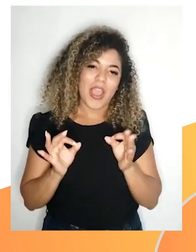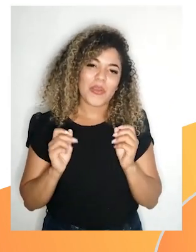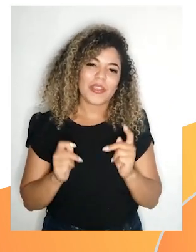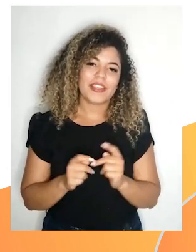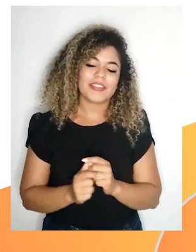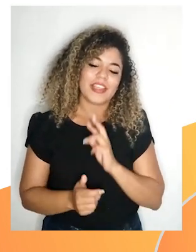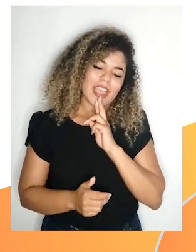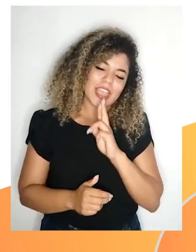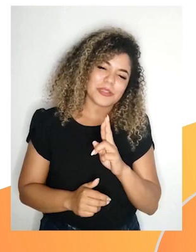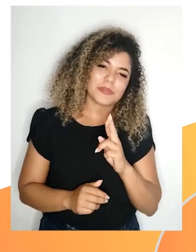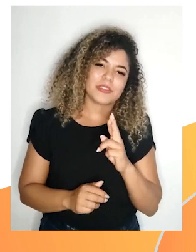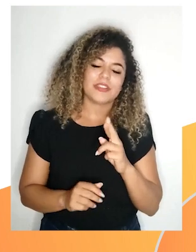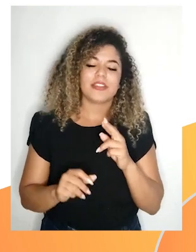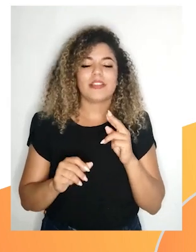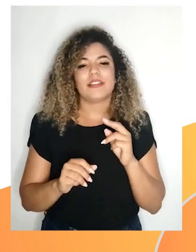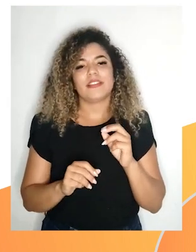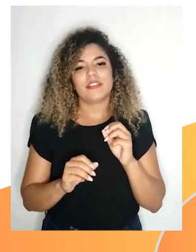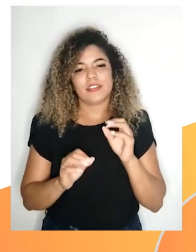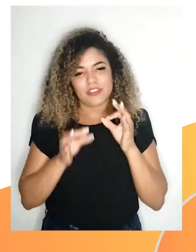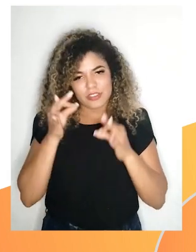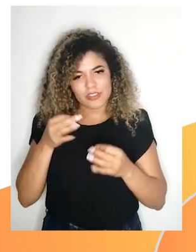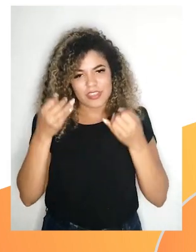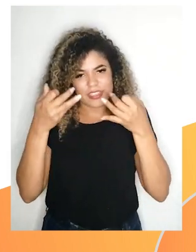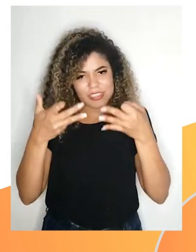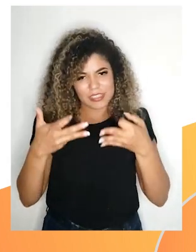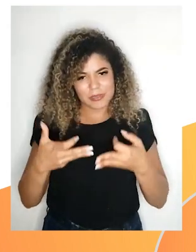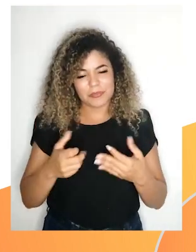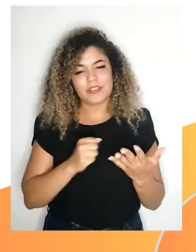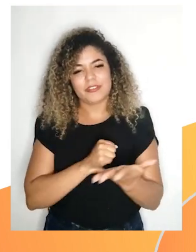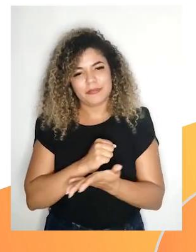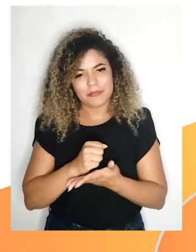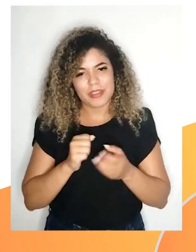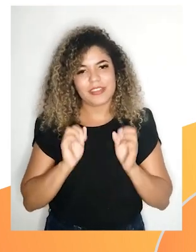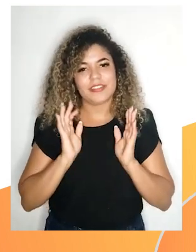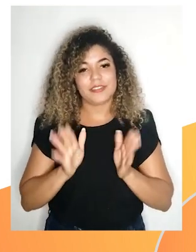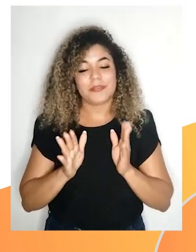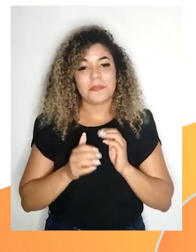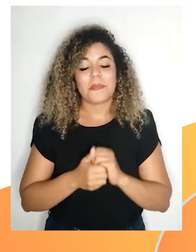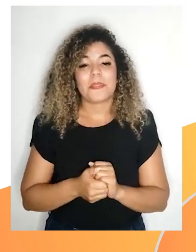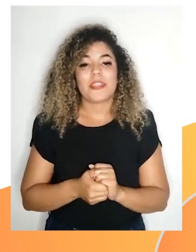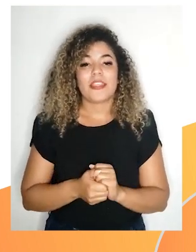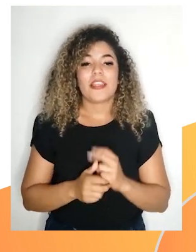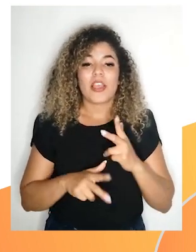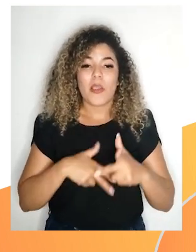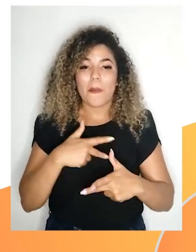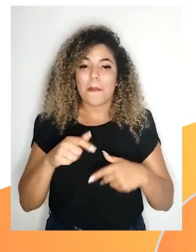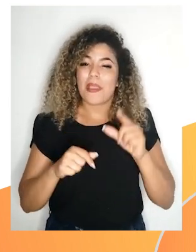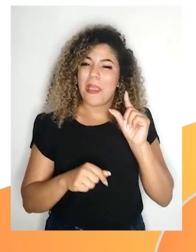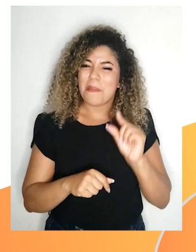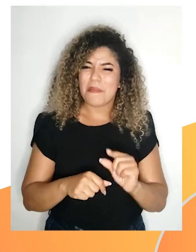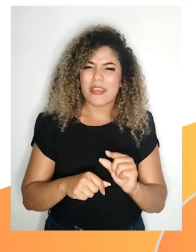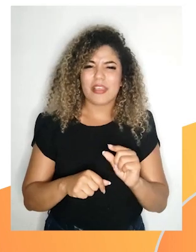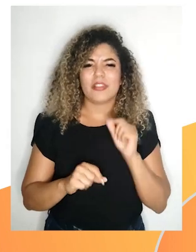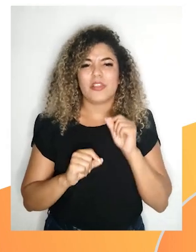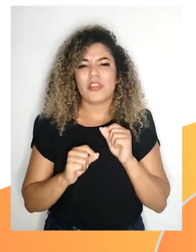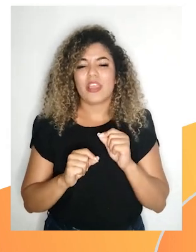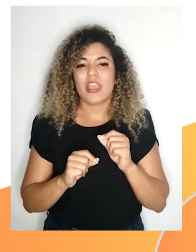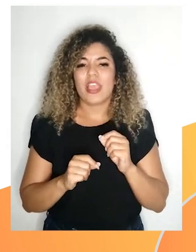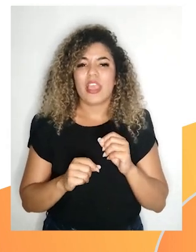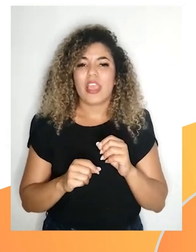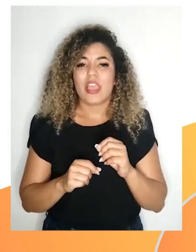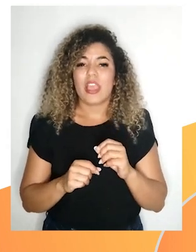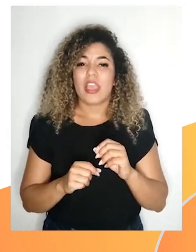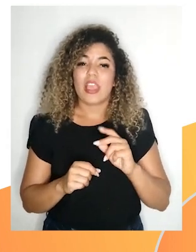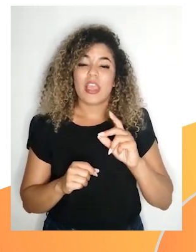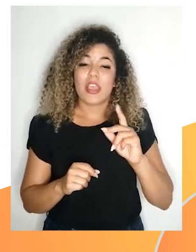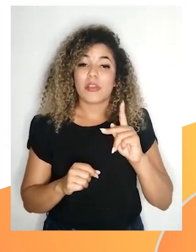as possibilidades, a nossa resposta está justificada e fundamentada. E certamente os prêmios que menos saem é o chá e